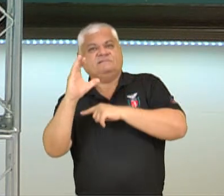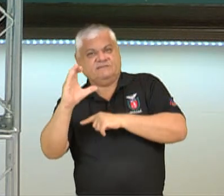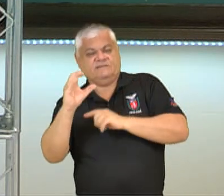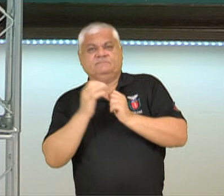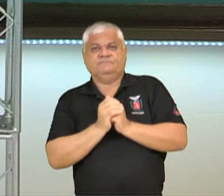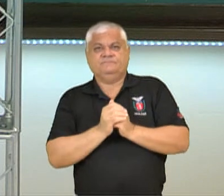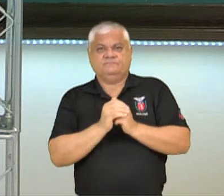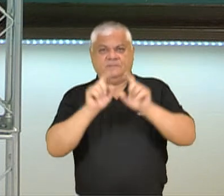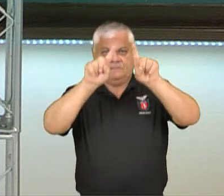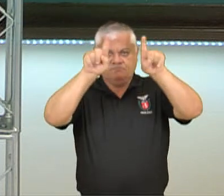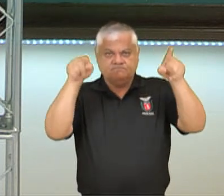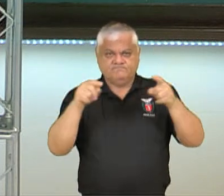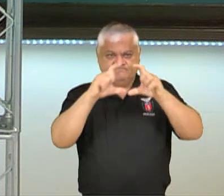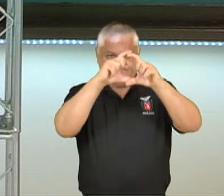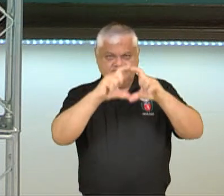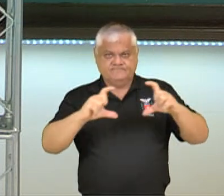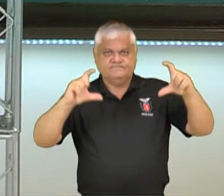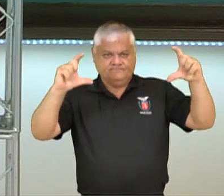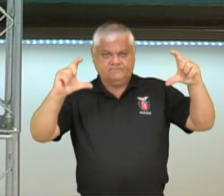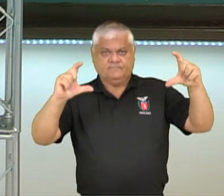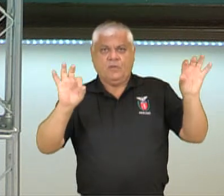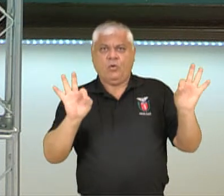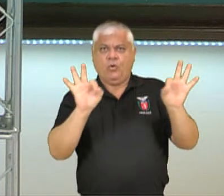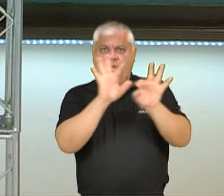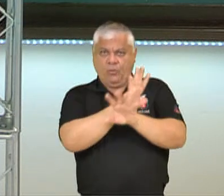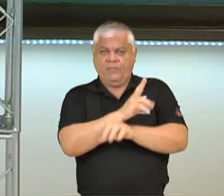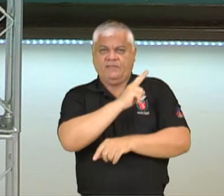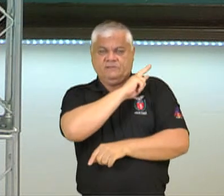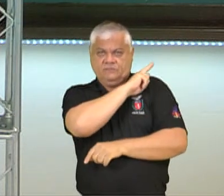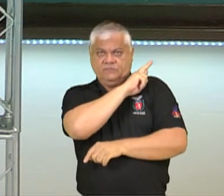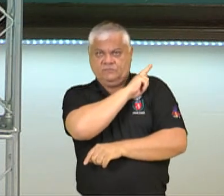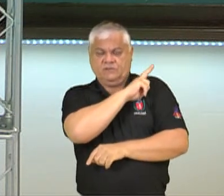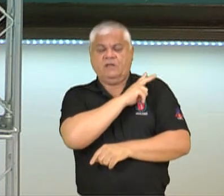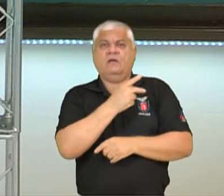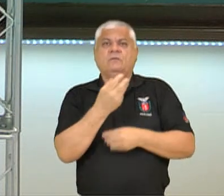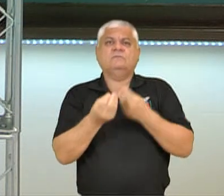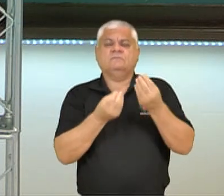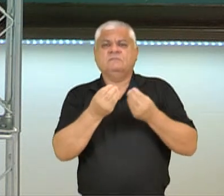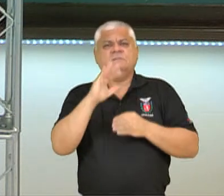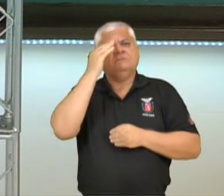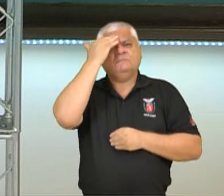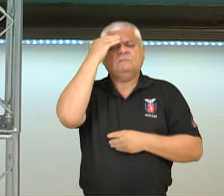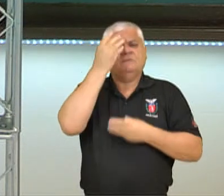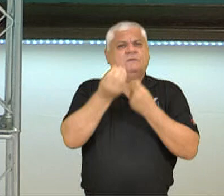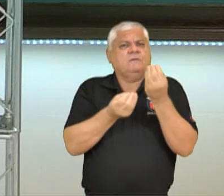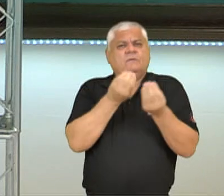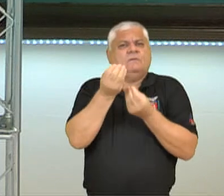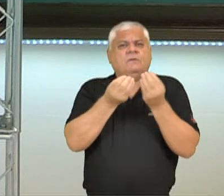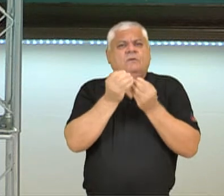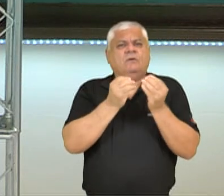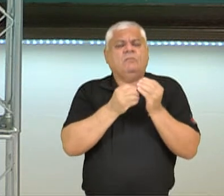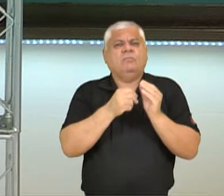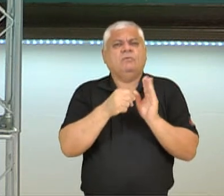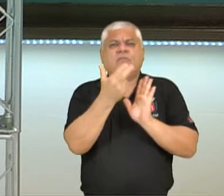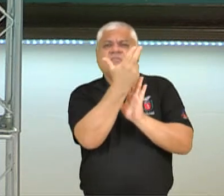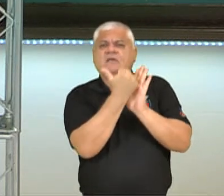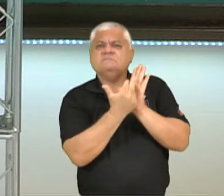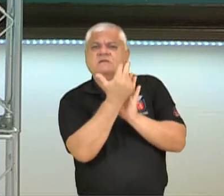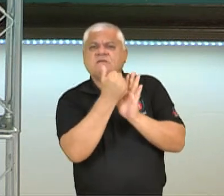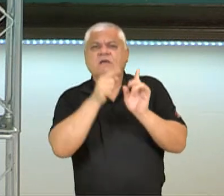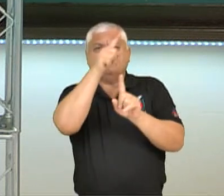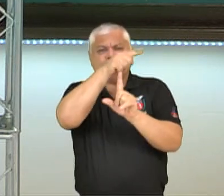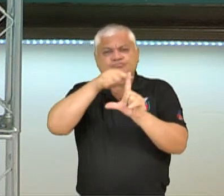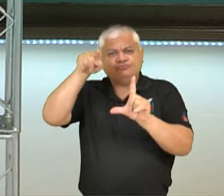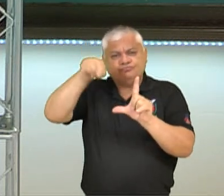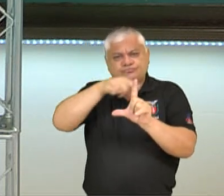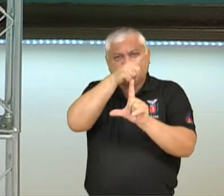função completa, proveniente de uma equação de segundo grau completa, e a gente vai entender um pouco mais sobre a representação gráfica dessa